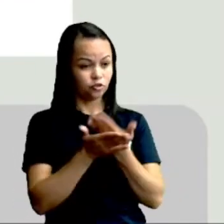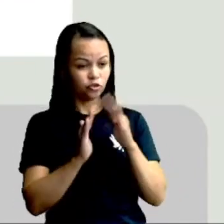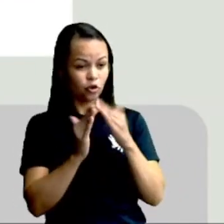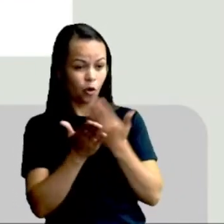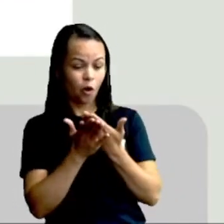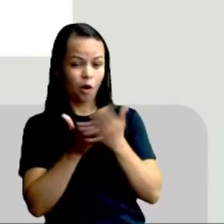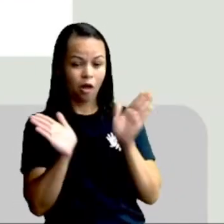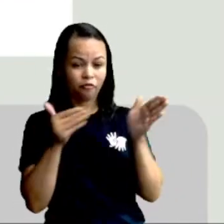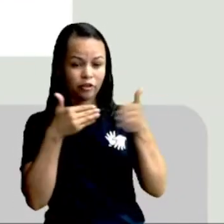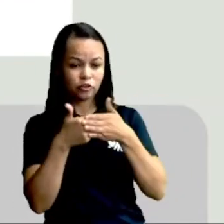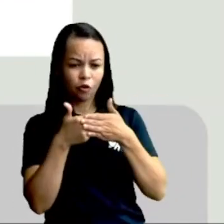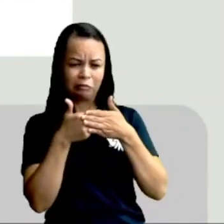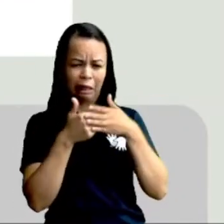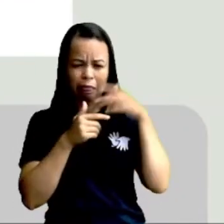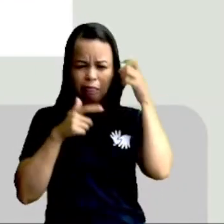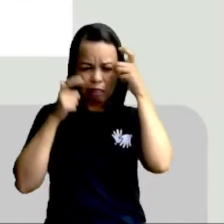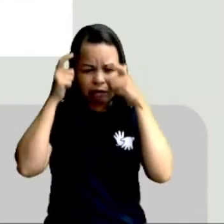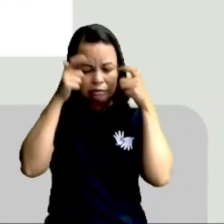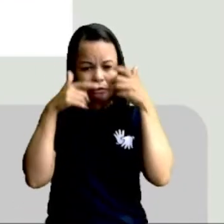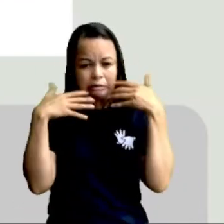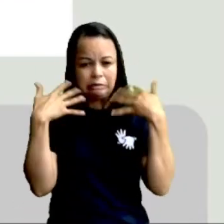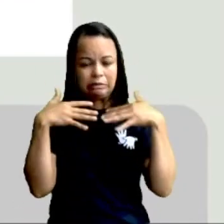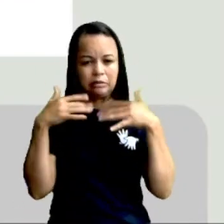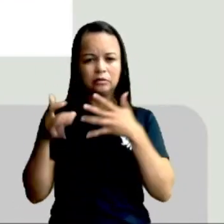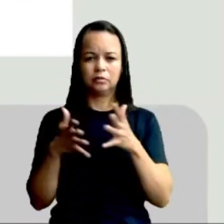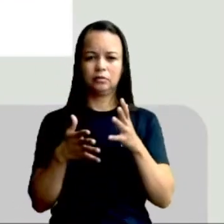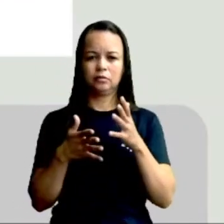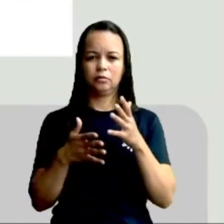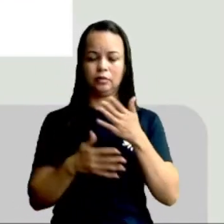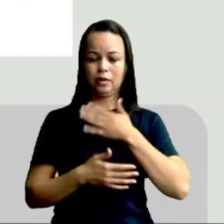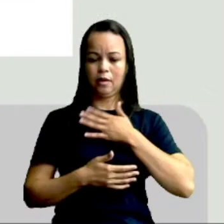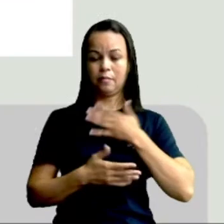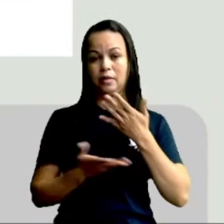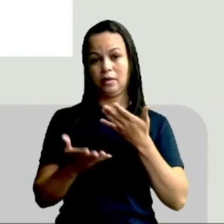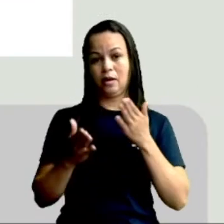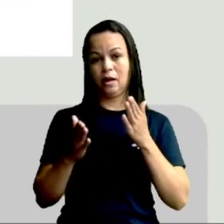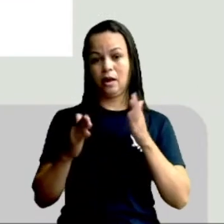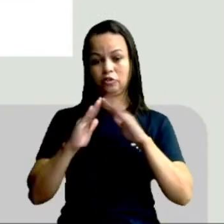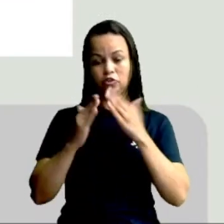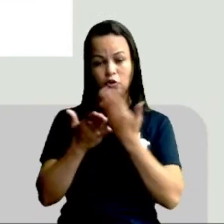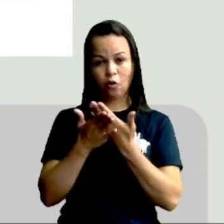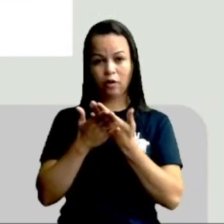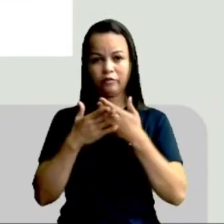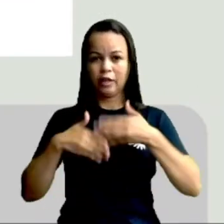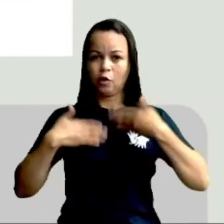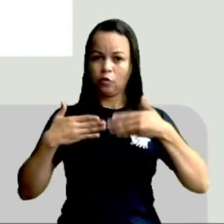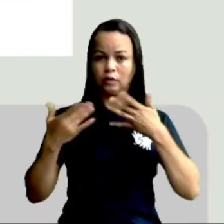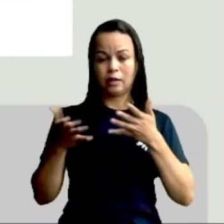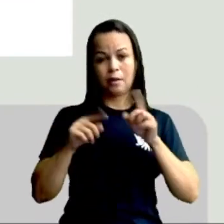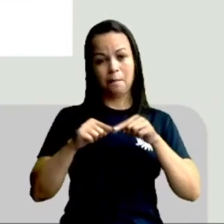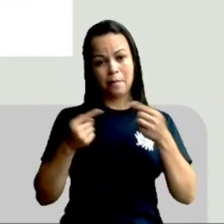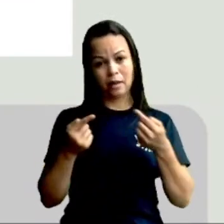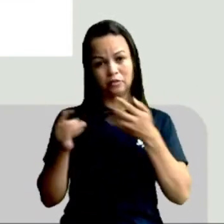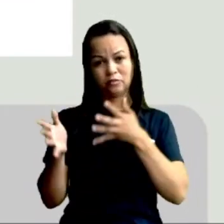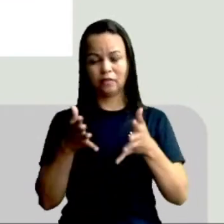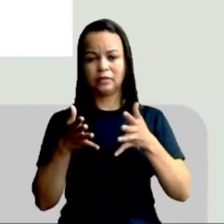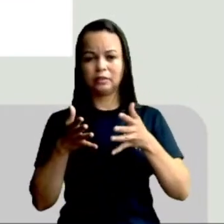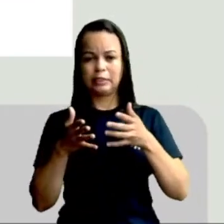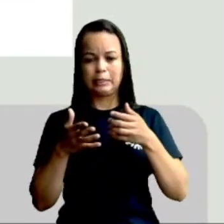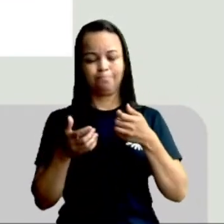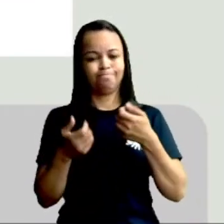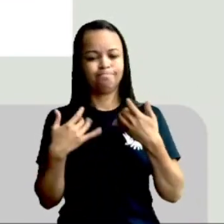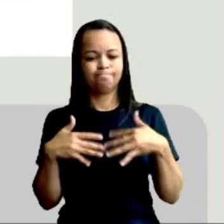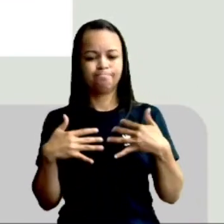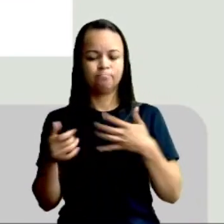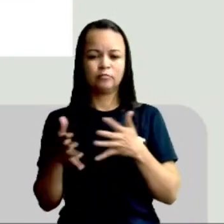até embaralhada. Quando a minha escola fechou, não fiquei contente, mas percebi que se estava a ser prudente. Quando